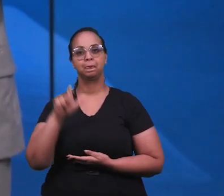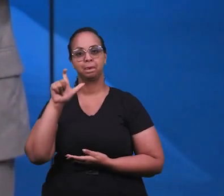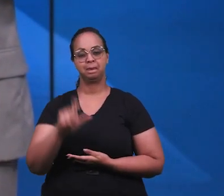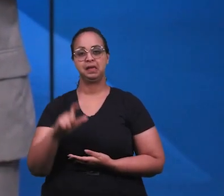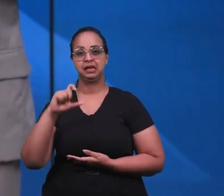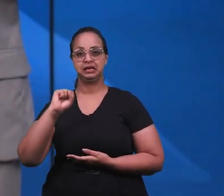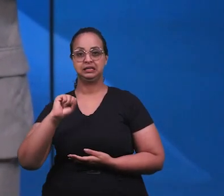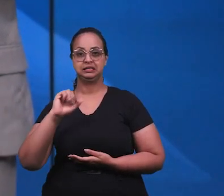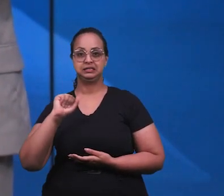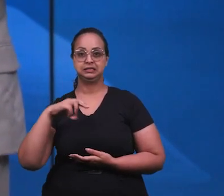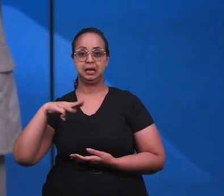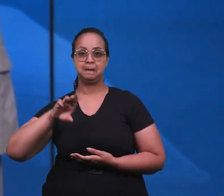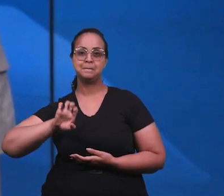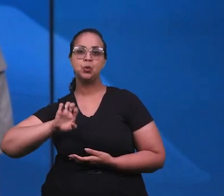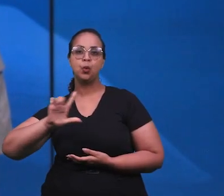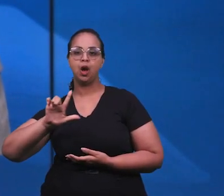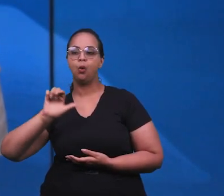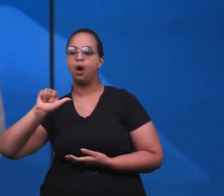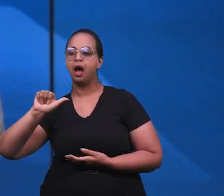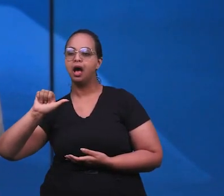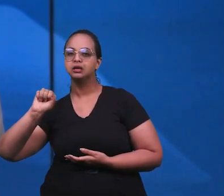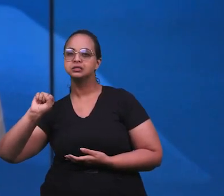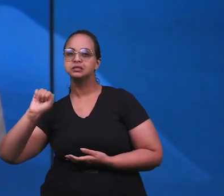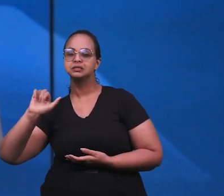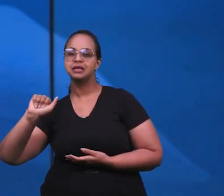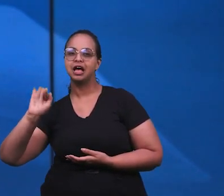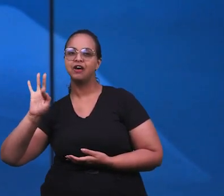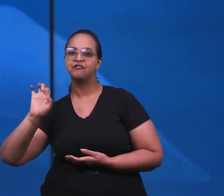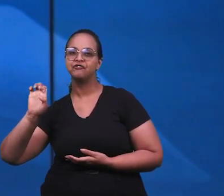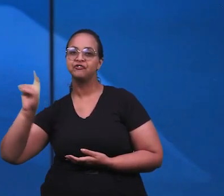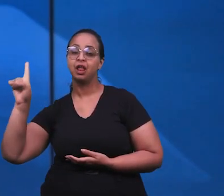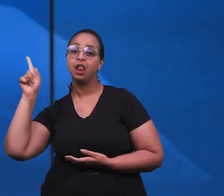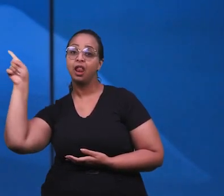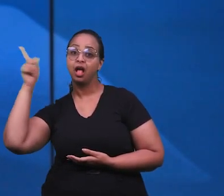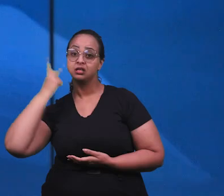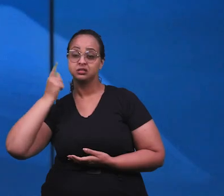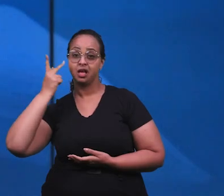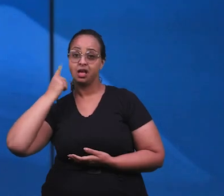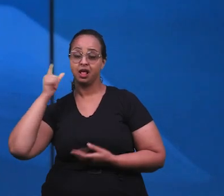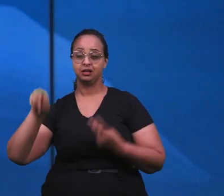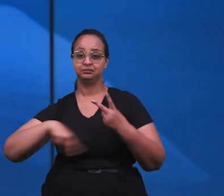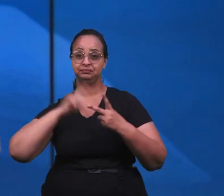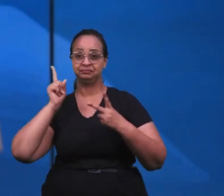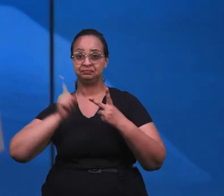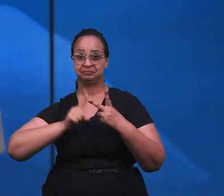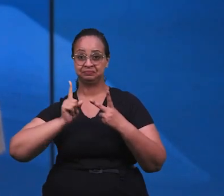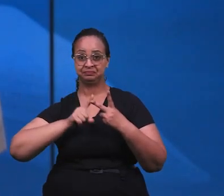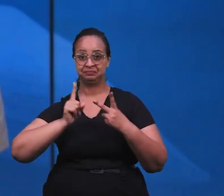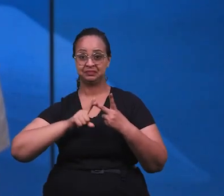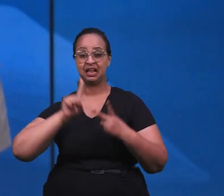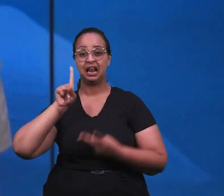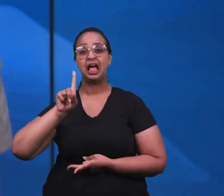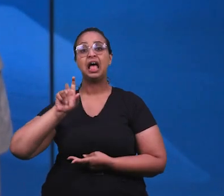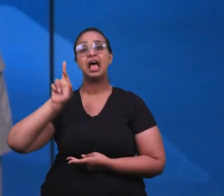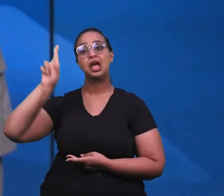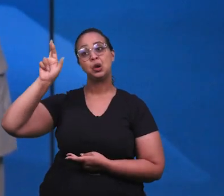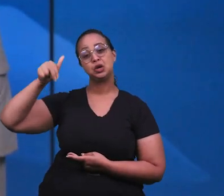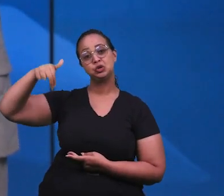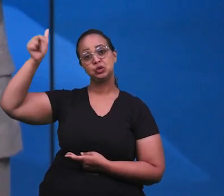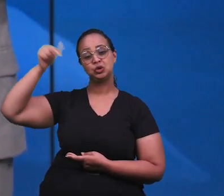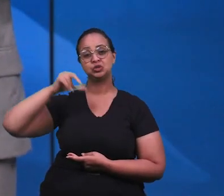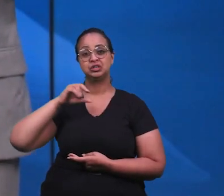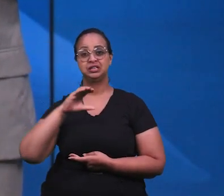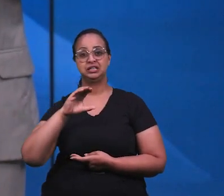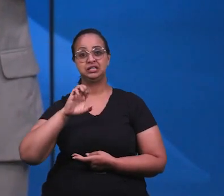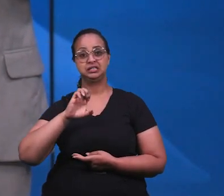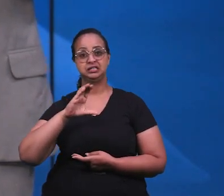nosso irmão, o Samuel Azaf. O Samuel lá de Fortaleza, no estado do Ceará. Aí depois vamos também para o Rio Grande do Norte e